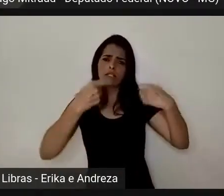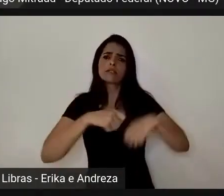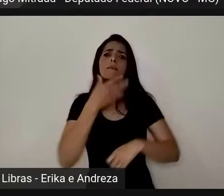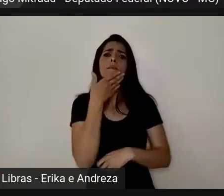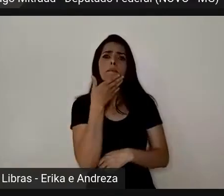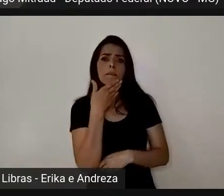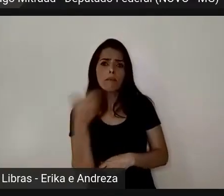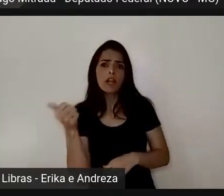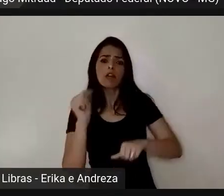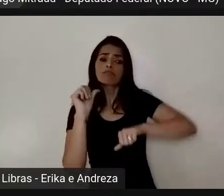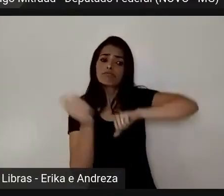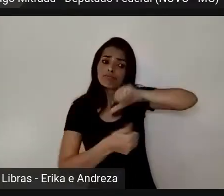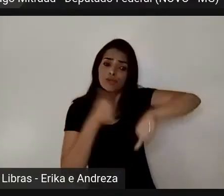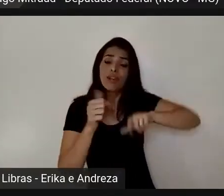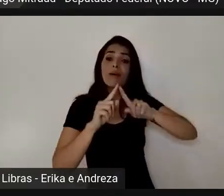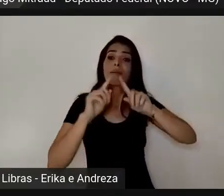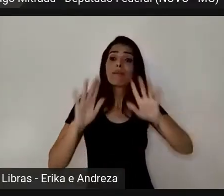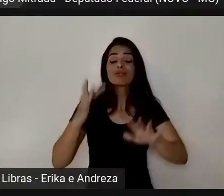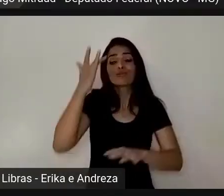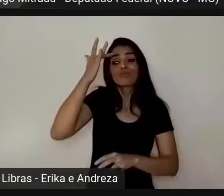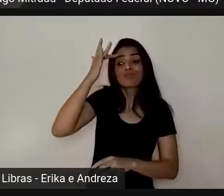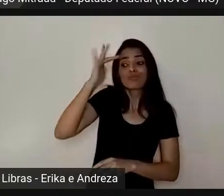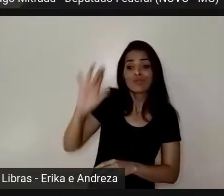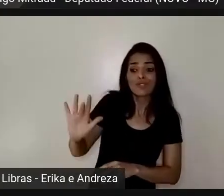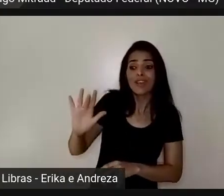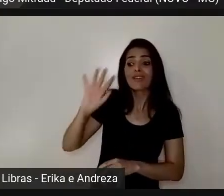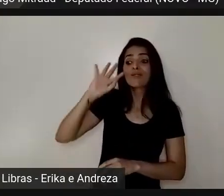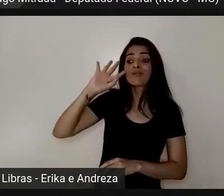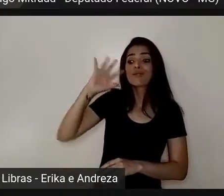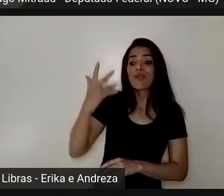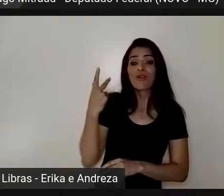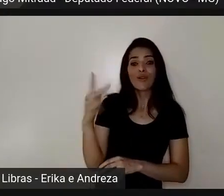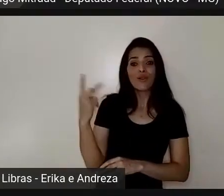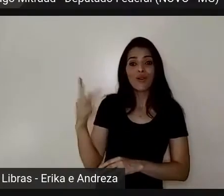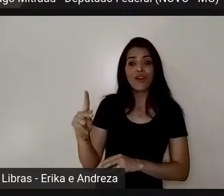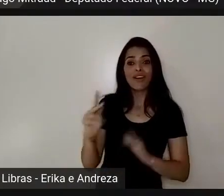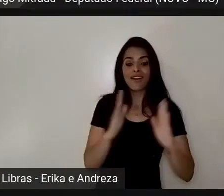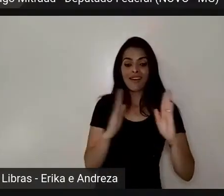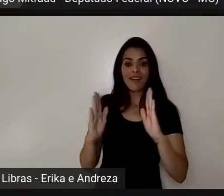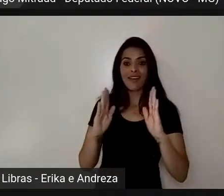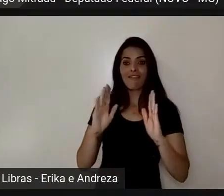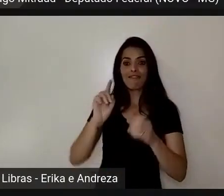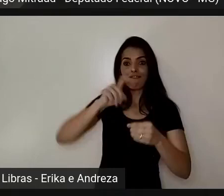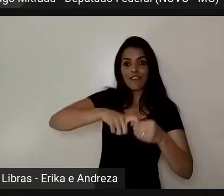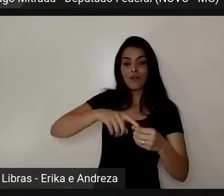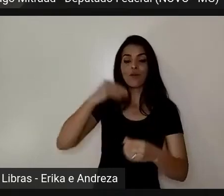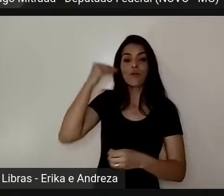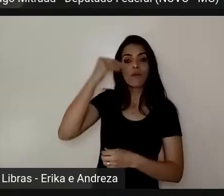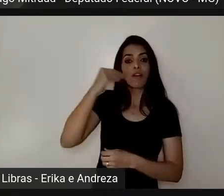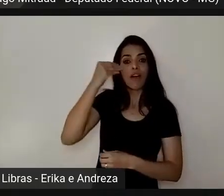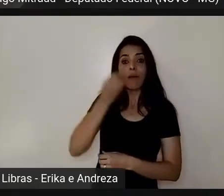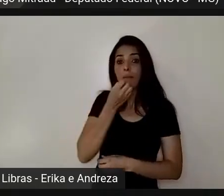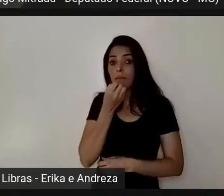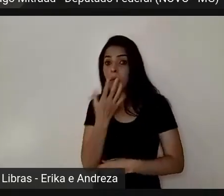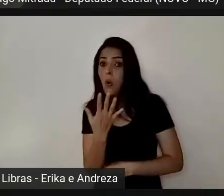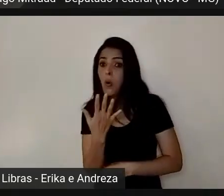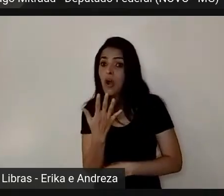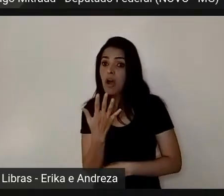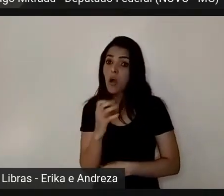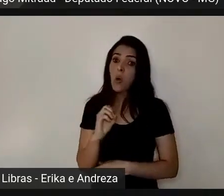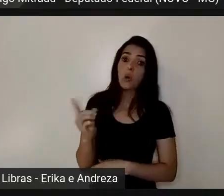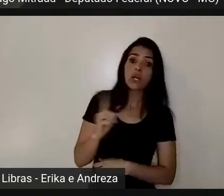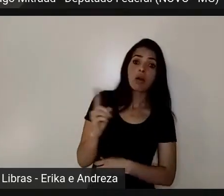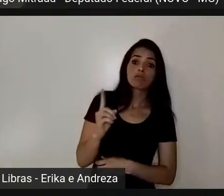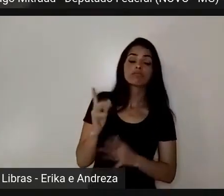inicial, mas eu não sei se essa solução do vínculo de experiência está sendo a melhor, não. Também a gente